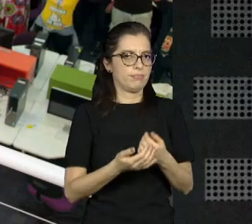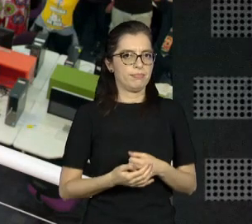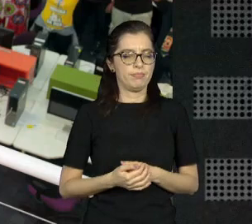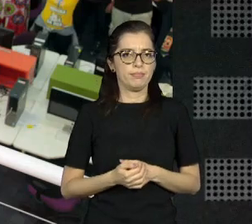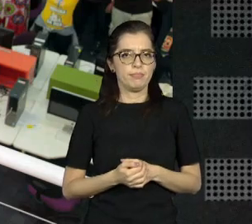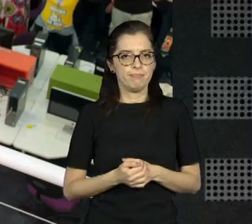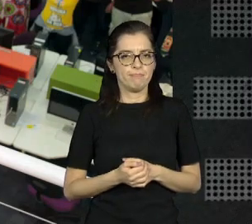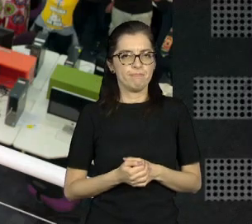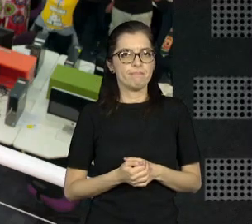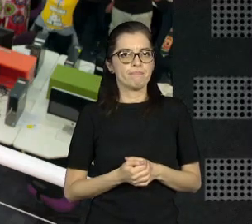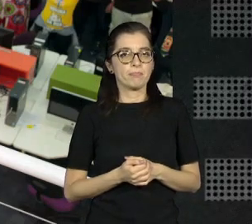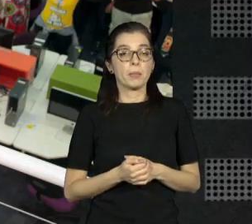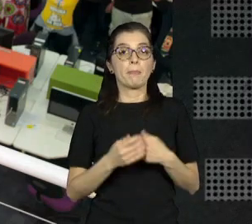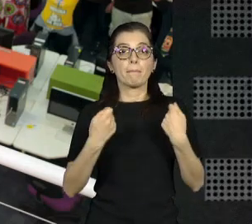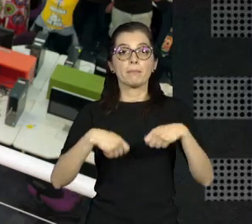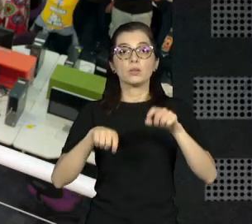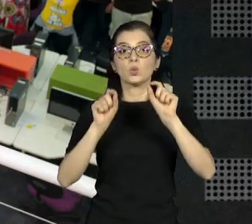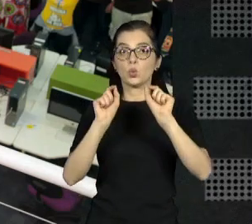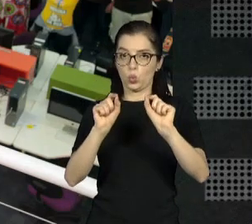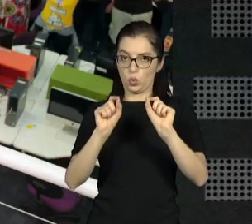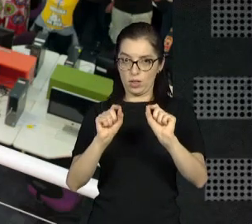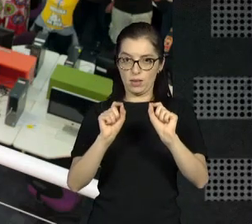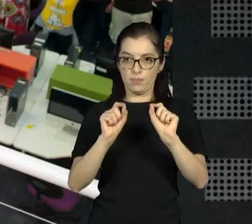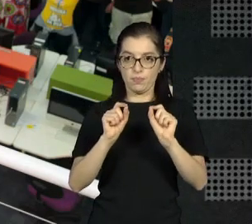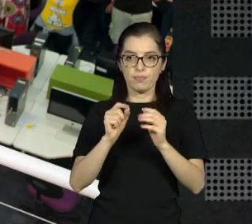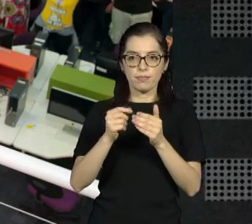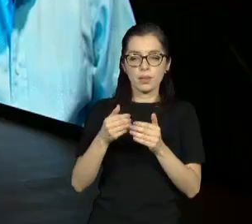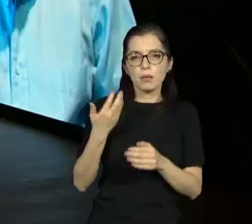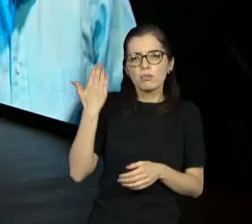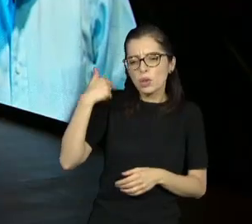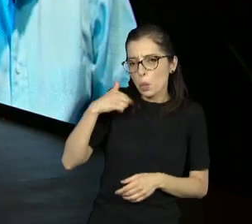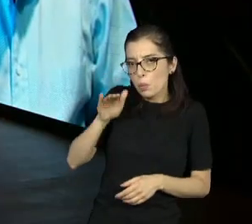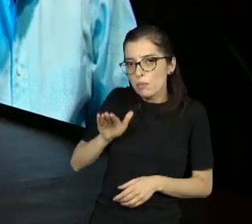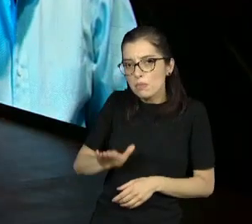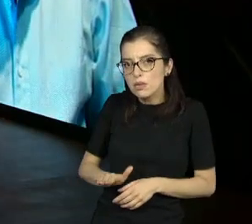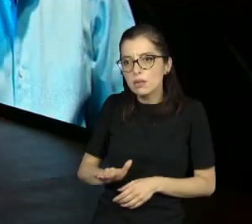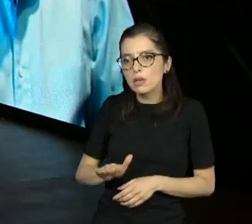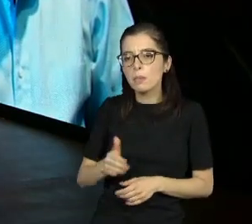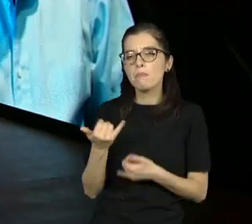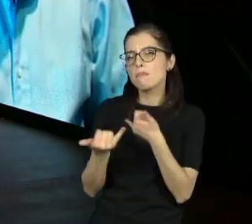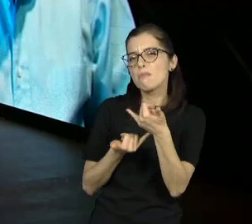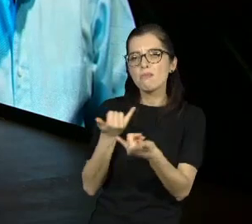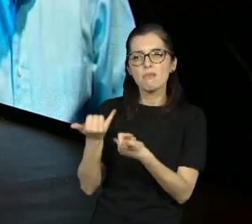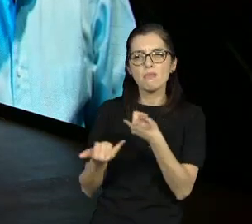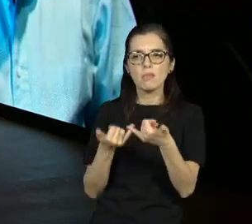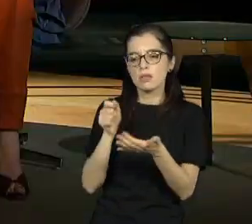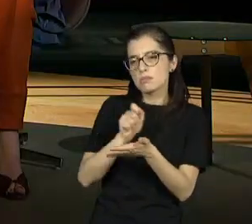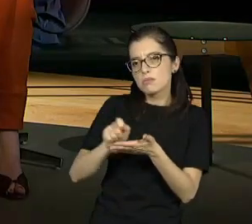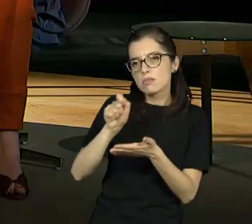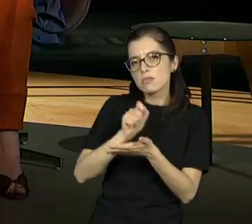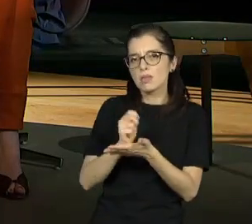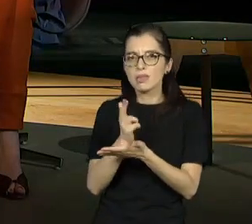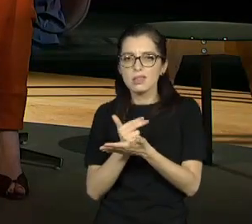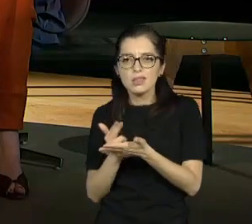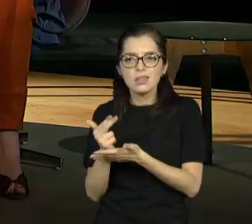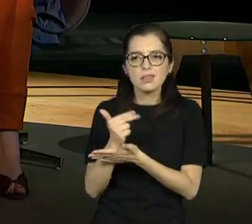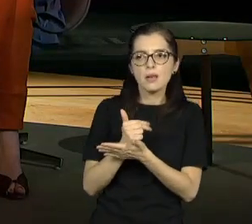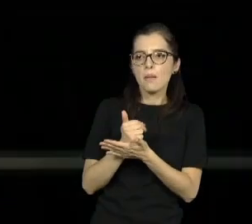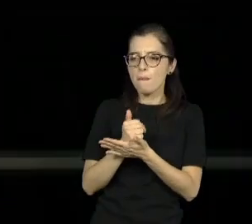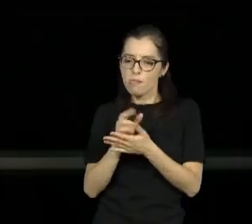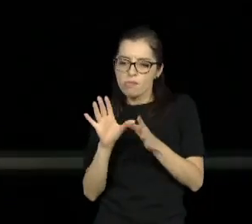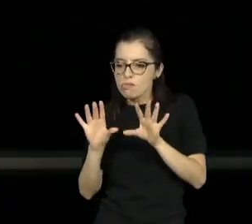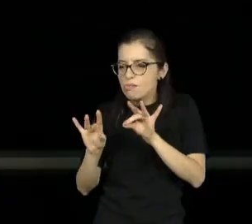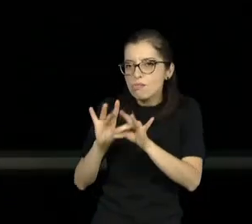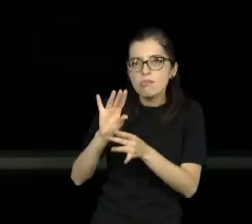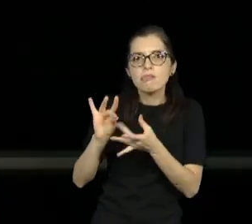tenha, desde criança, tenha brincado de desenhar, ou de escrever, ou de mexer com a Turma da Mônica.